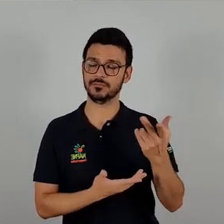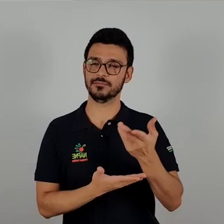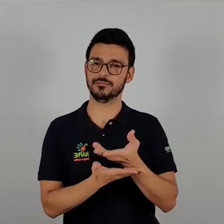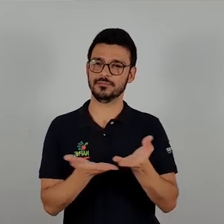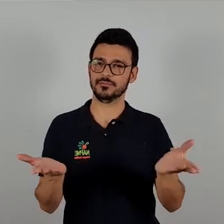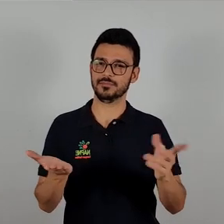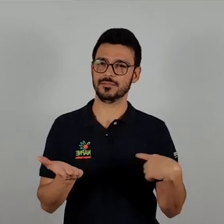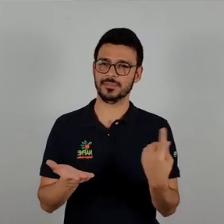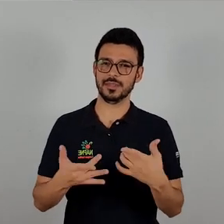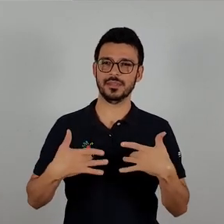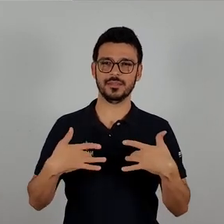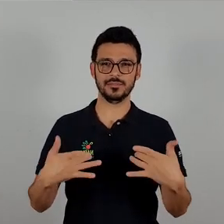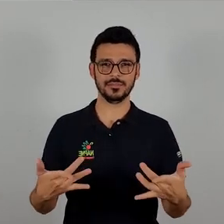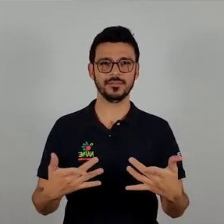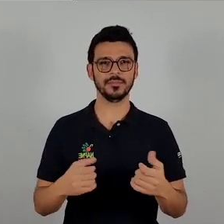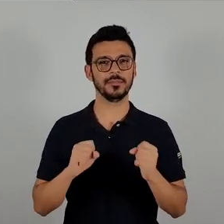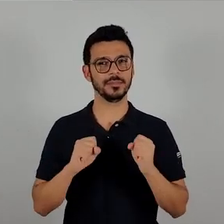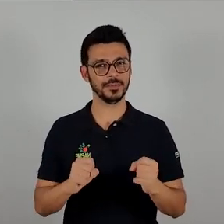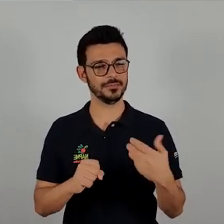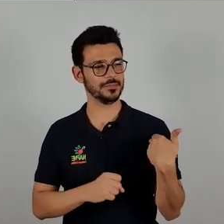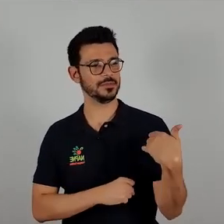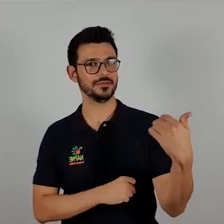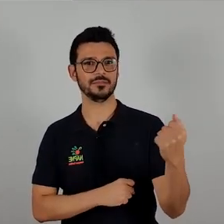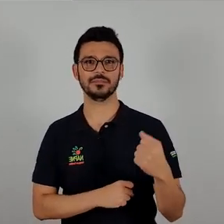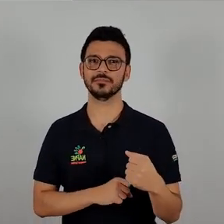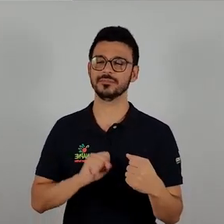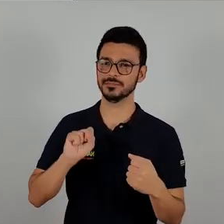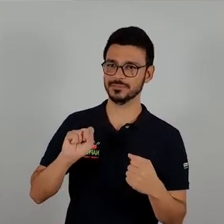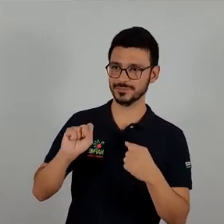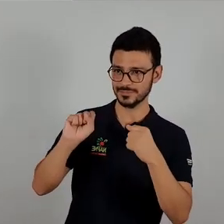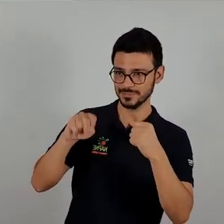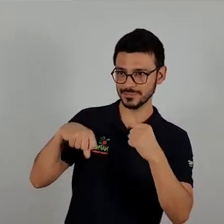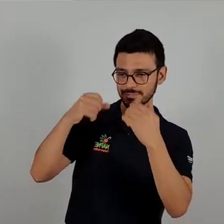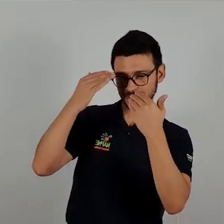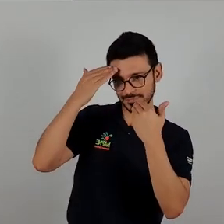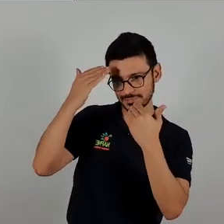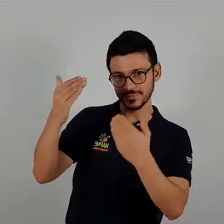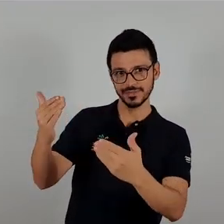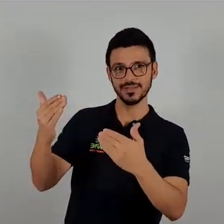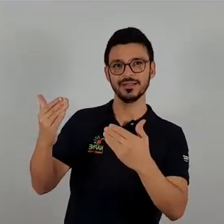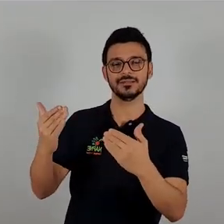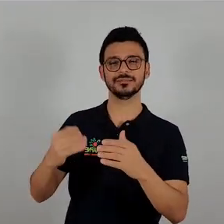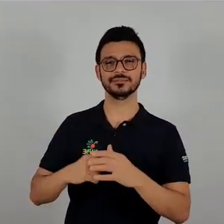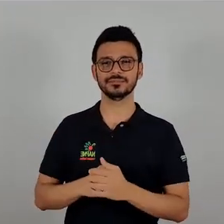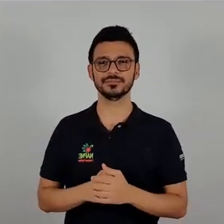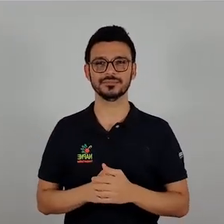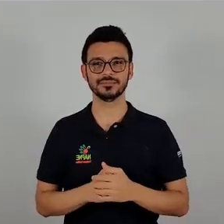Até ano que vem. Beleza, um abraço, obrigadão então, sucesso, viu? Para você também.